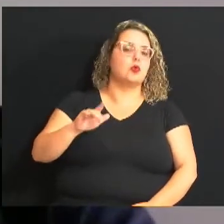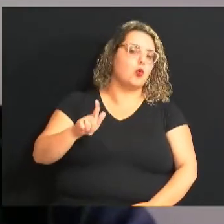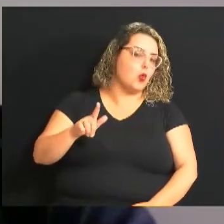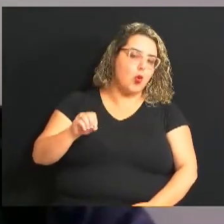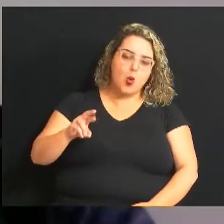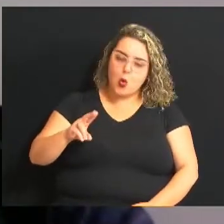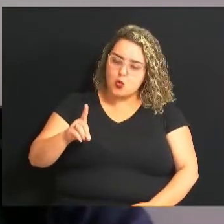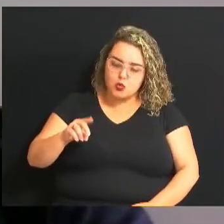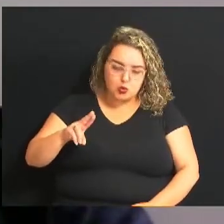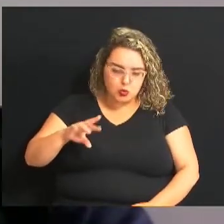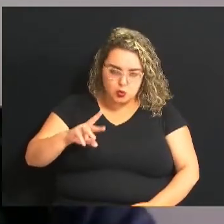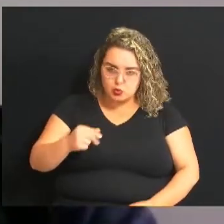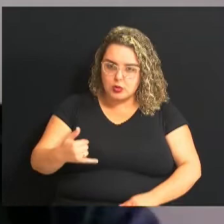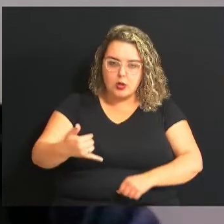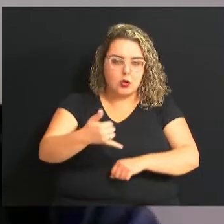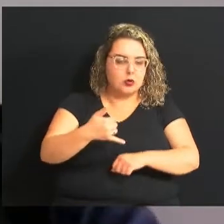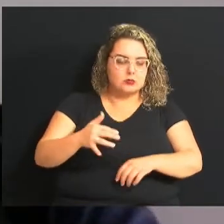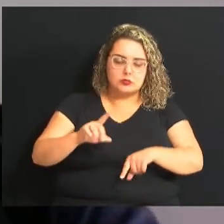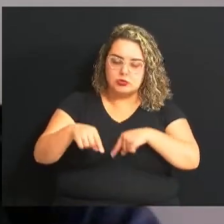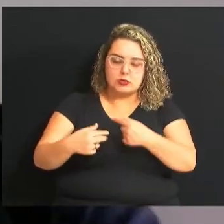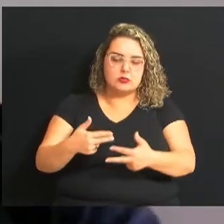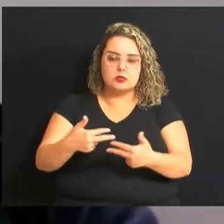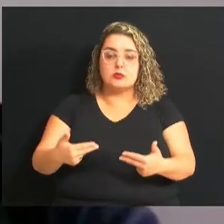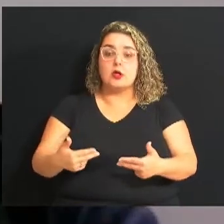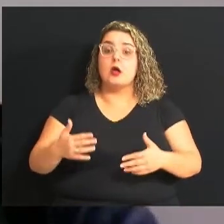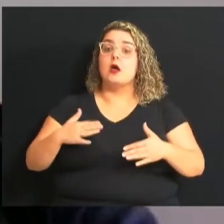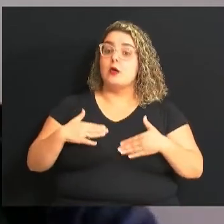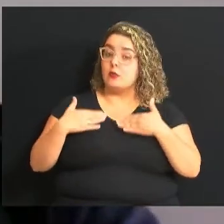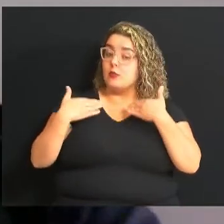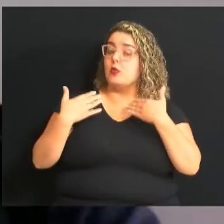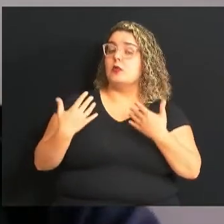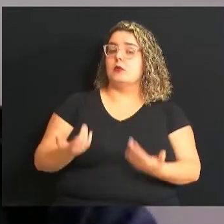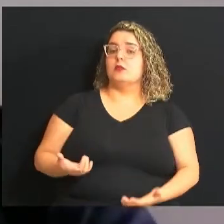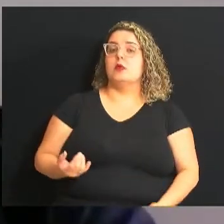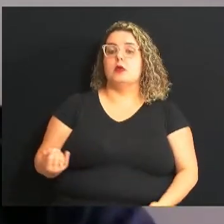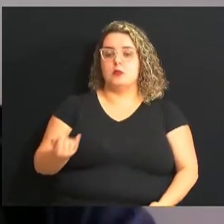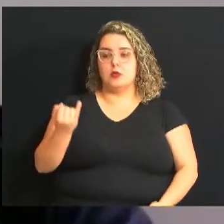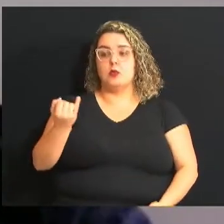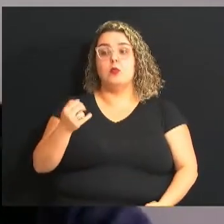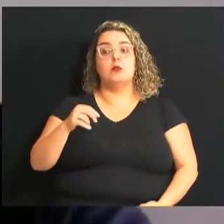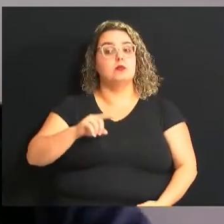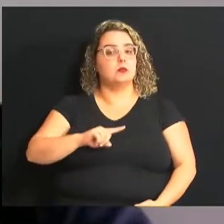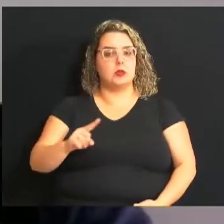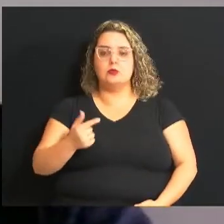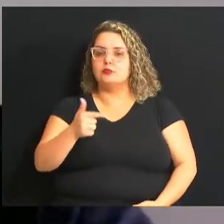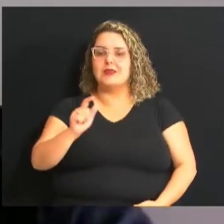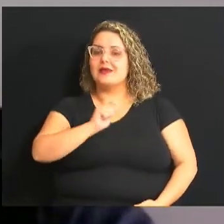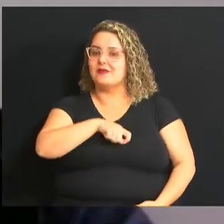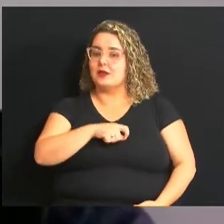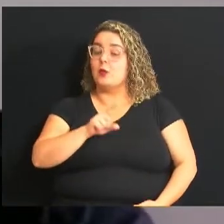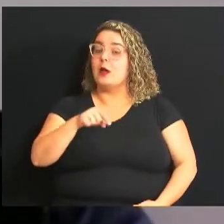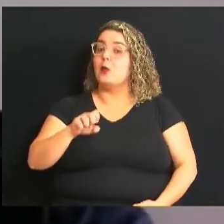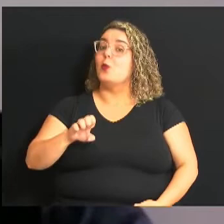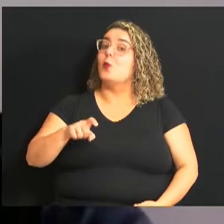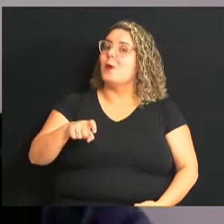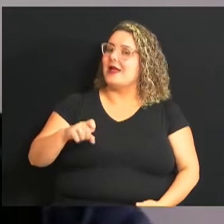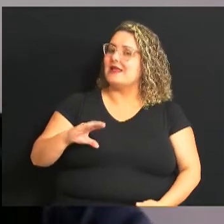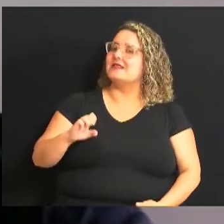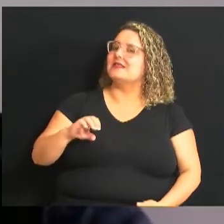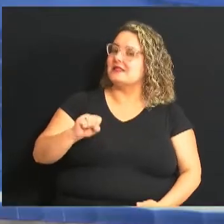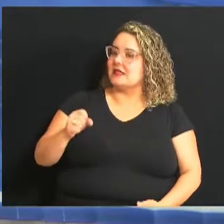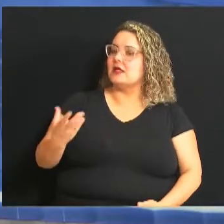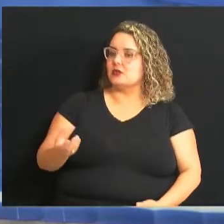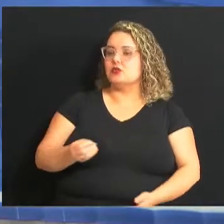necessários para o funcionamento do corpo, tá? Então, não tem vilão, que nem eu disse, o vilão é o excesso. Entendi.